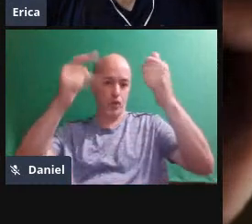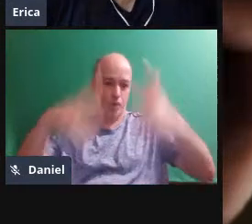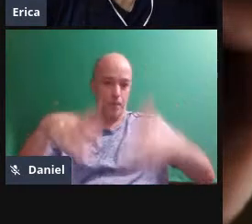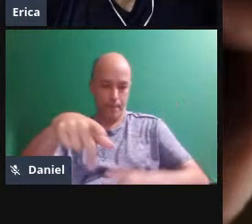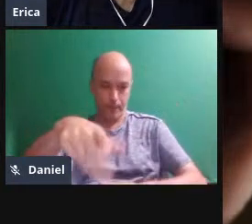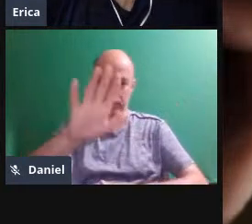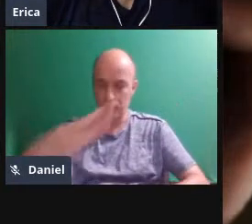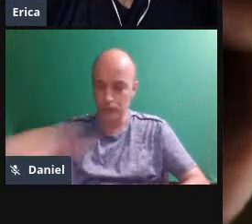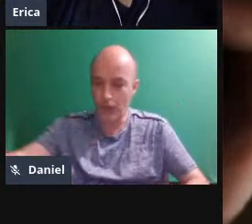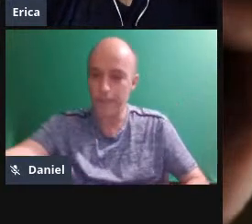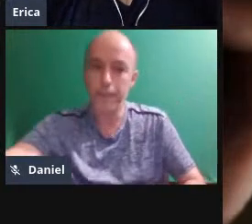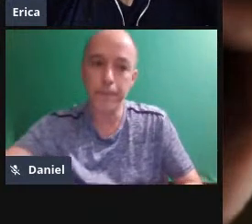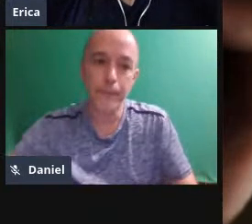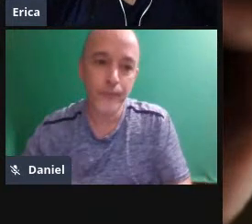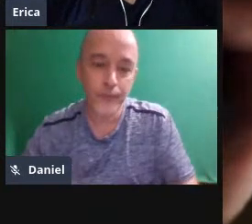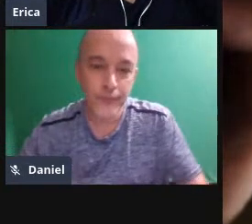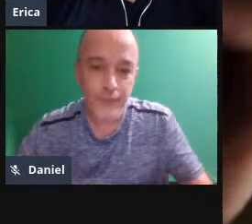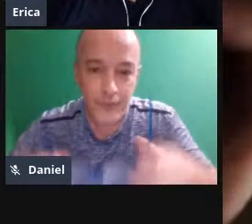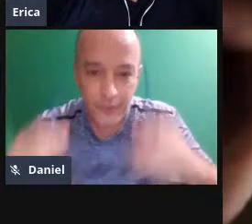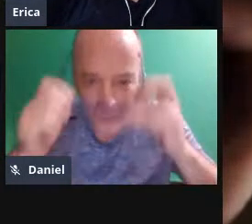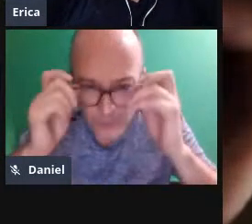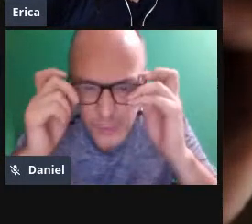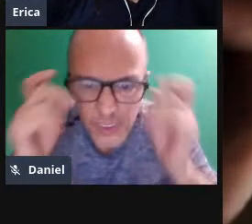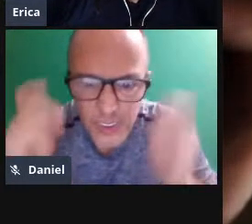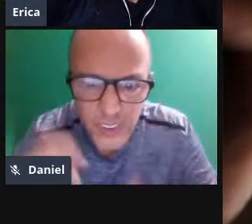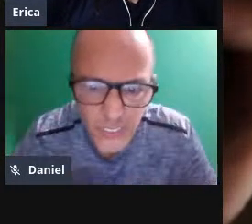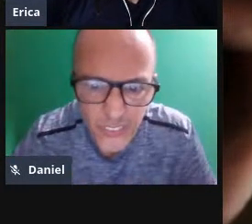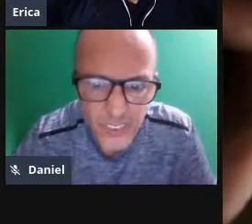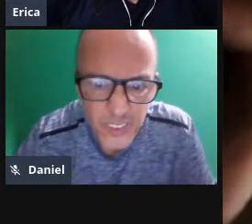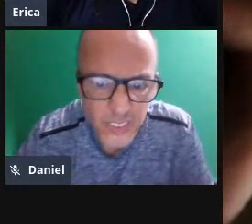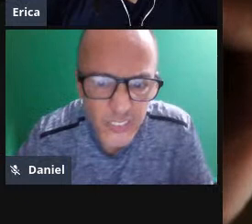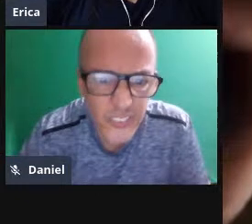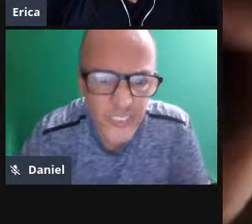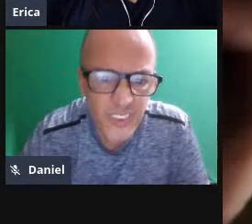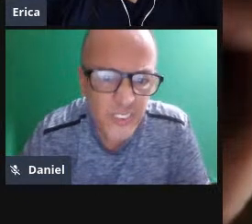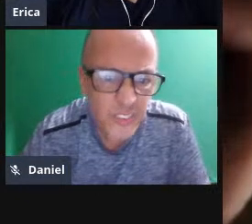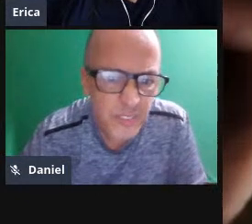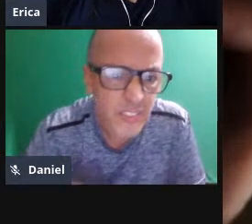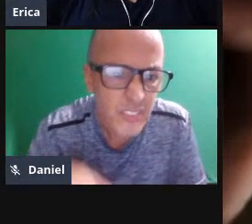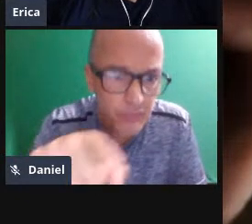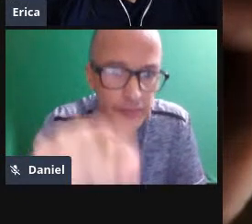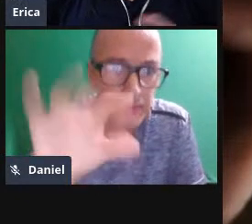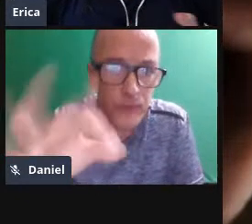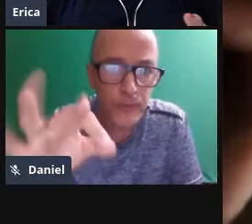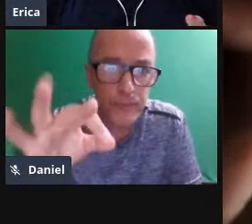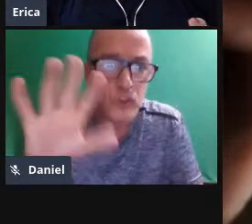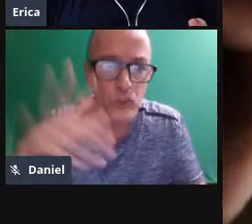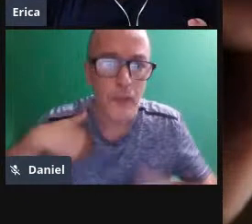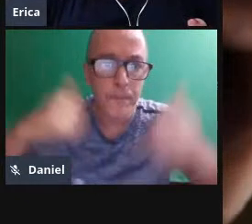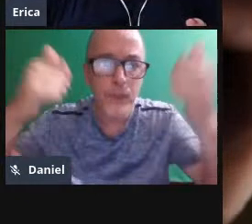Isso eu já expliquei, né? Esse mito eu já expliquei. Você já ouviu alguém e